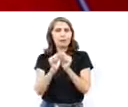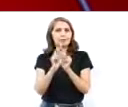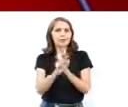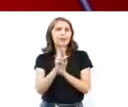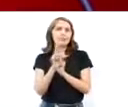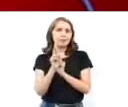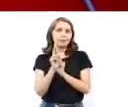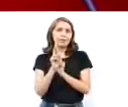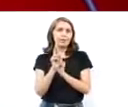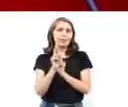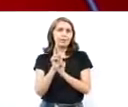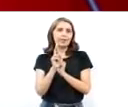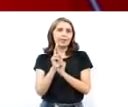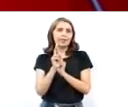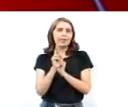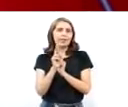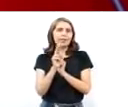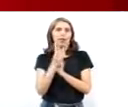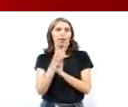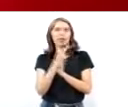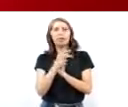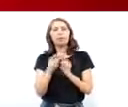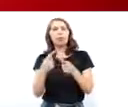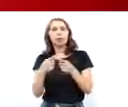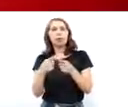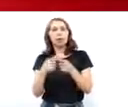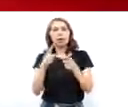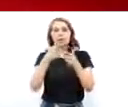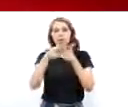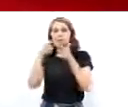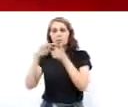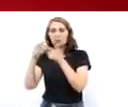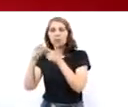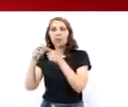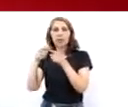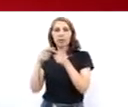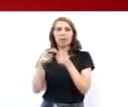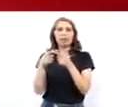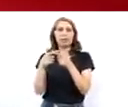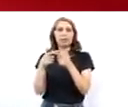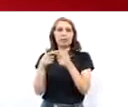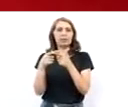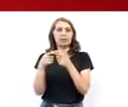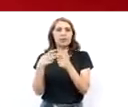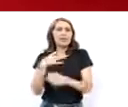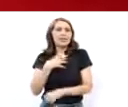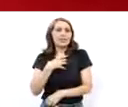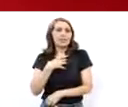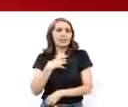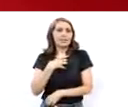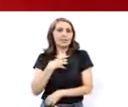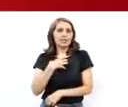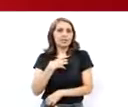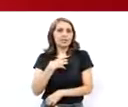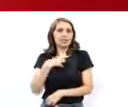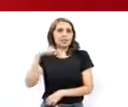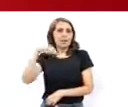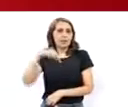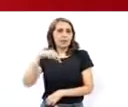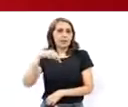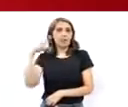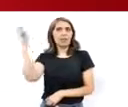muito parecidas, porque afetaram a educação do país inteiro nessa situação.